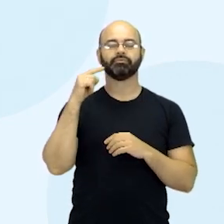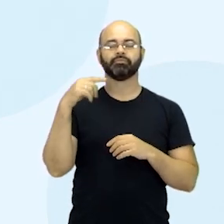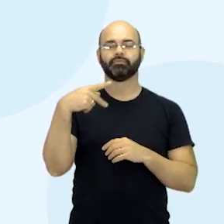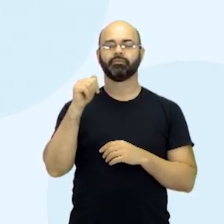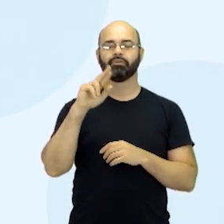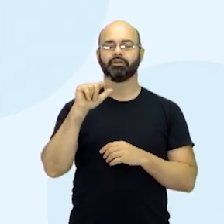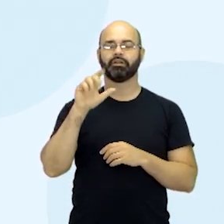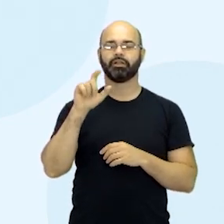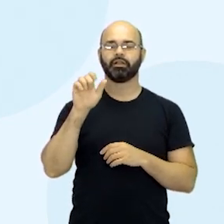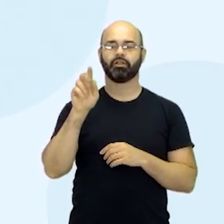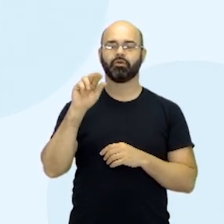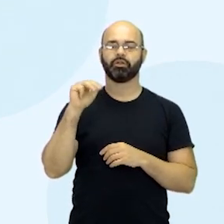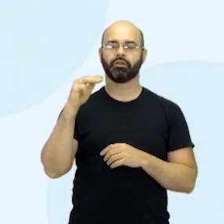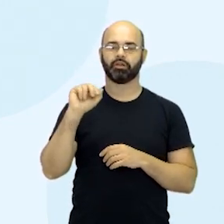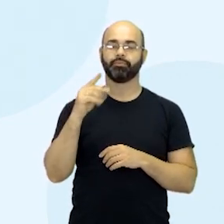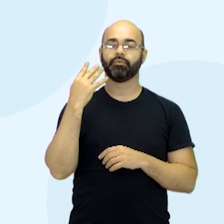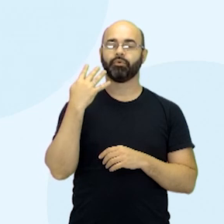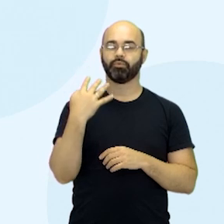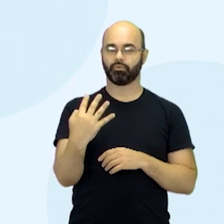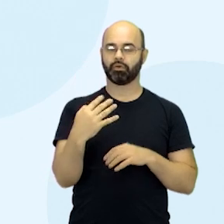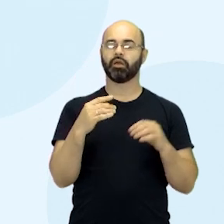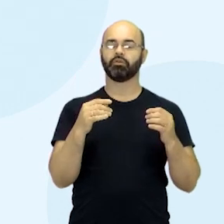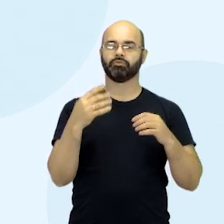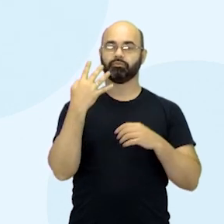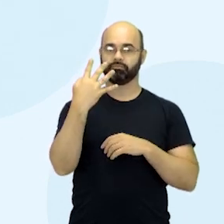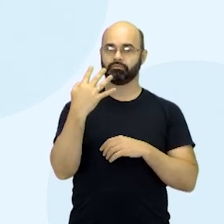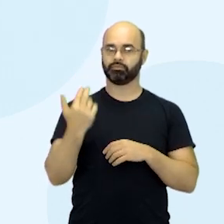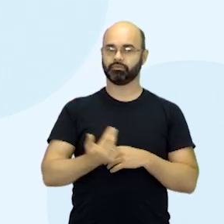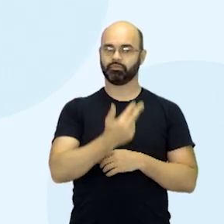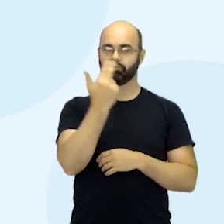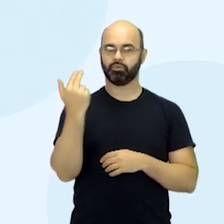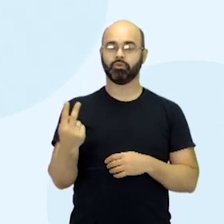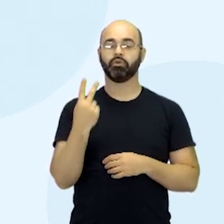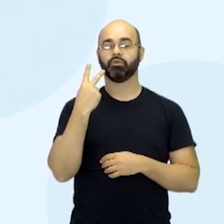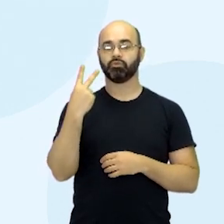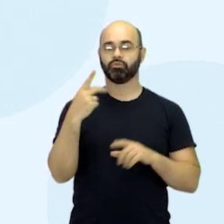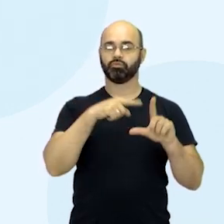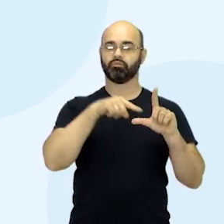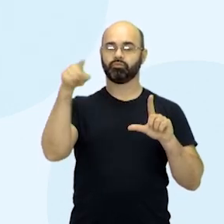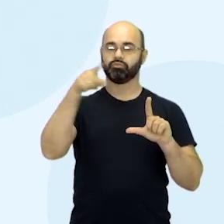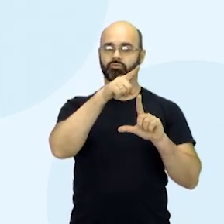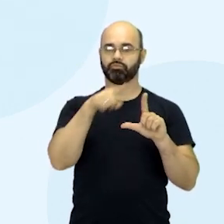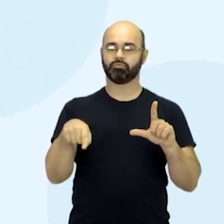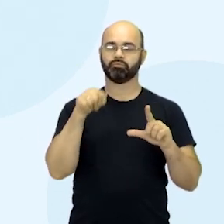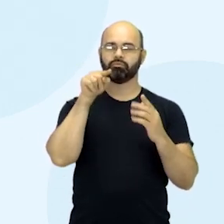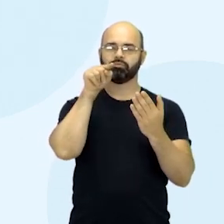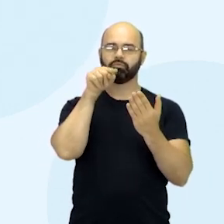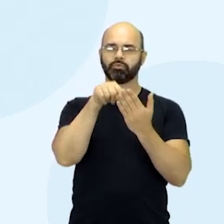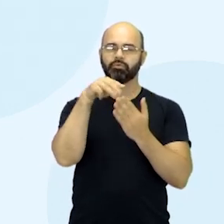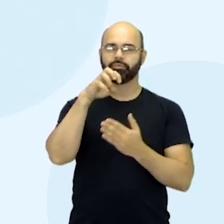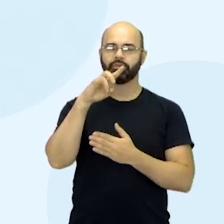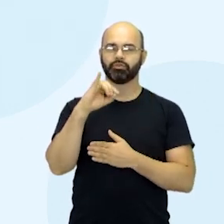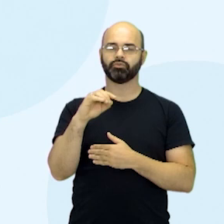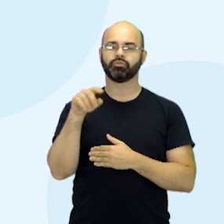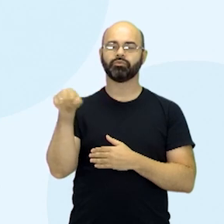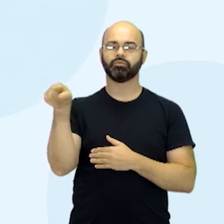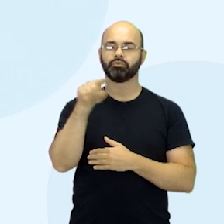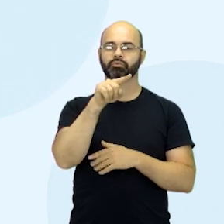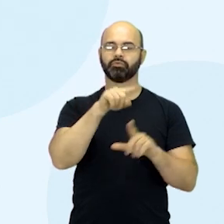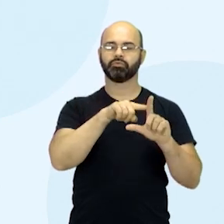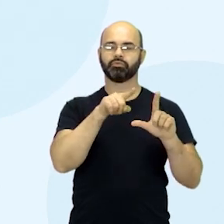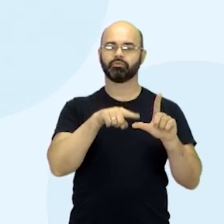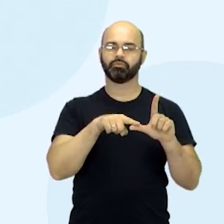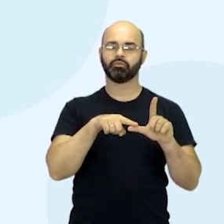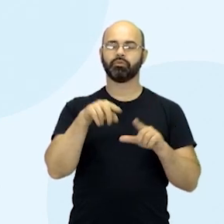que tem 4 lados com medidas iguais, 2 diagonais que se cruzam no ponto médio e formam entre si